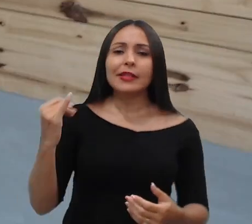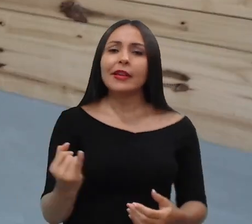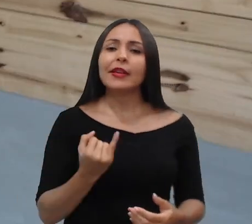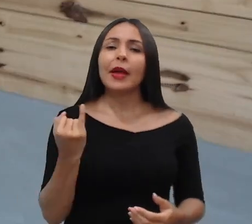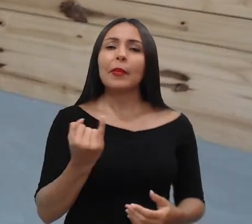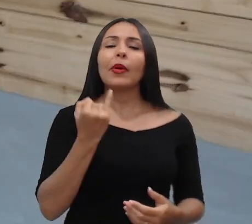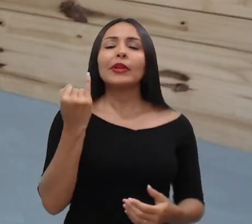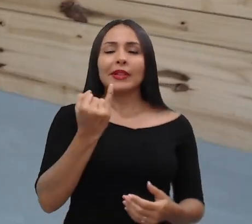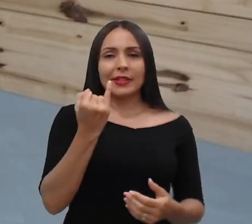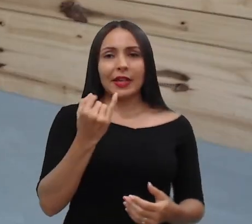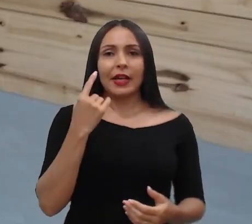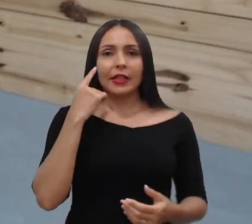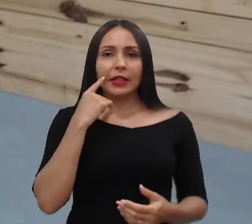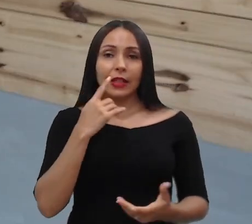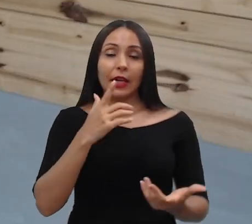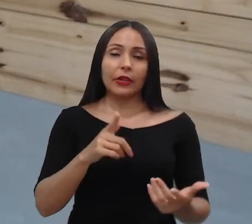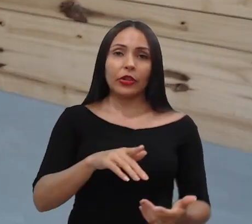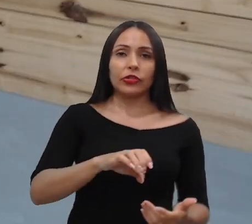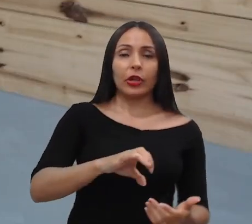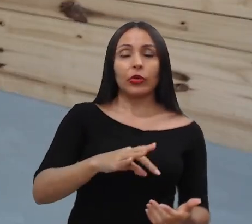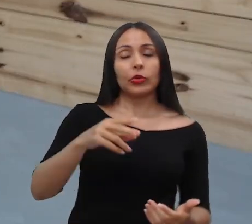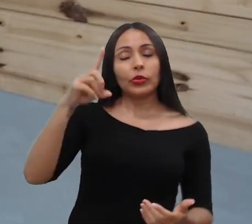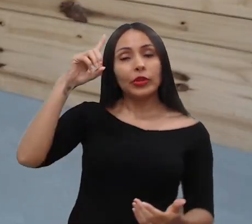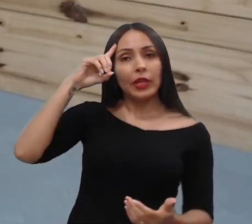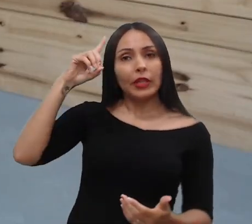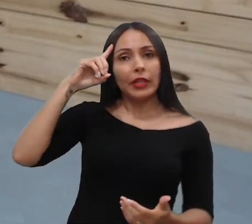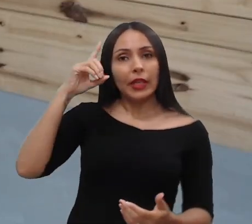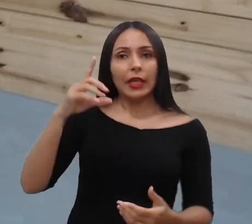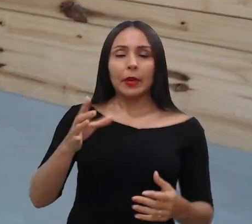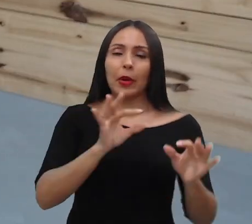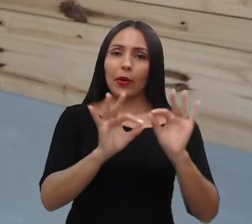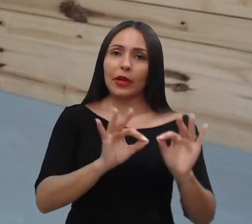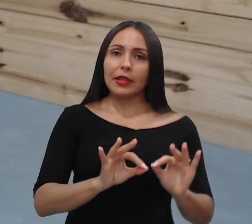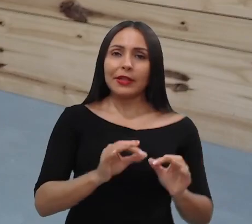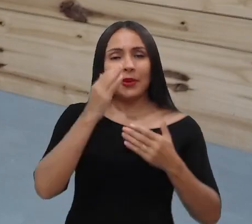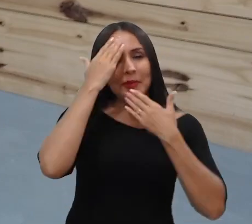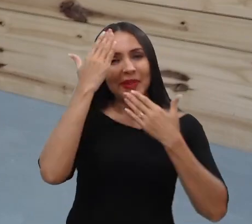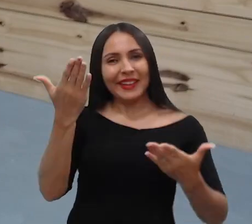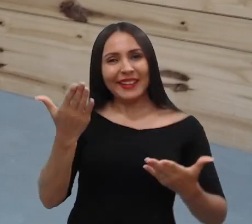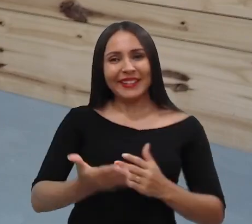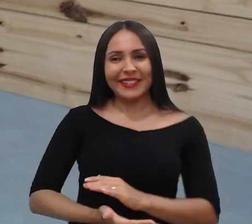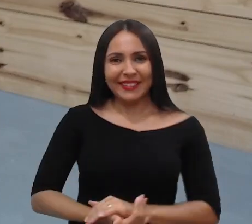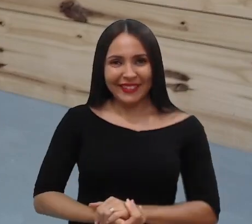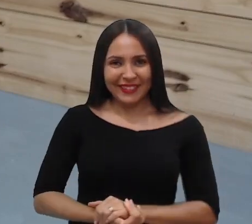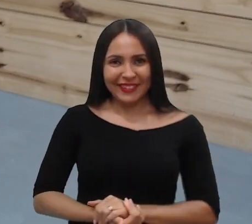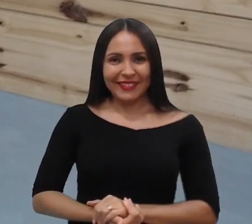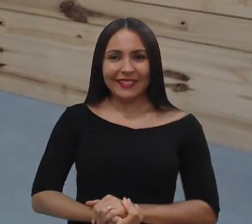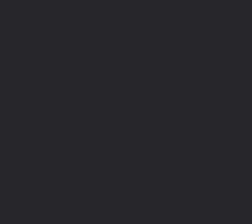importância da Gestalt para o dia a dia e para a decoração. Obrigada a todos.